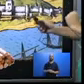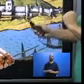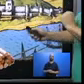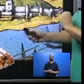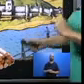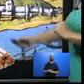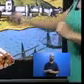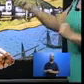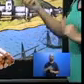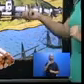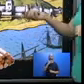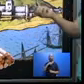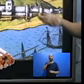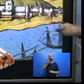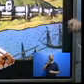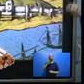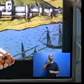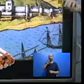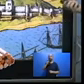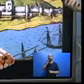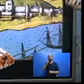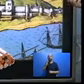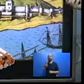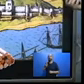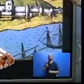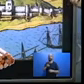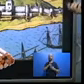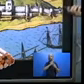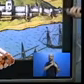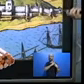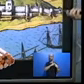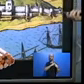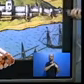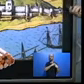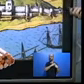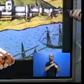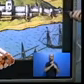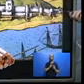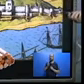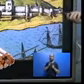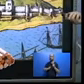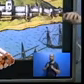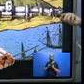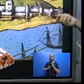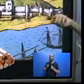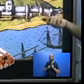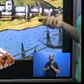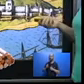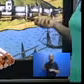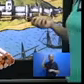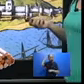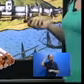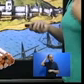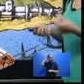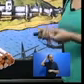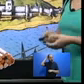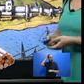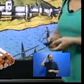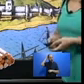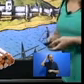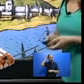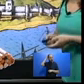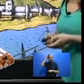O feitor, ele era responsável por dirigir as atividades da feitoria. Os índios ficavam responsáveis